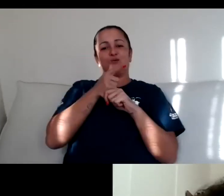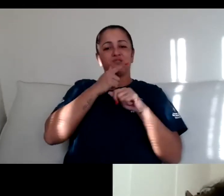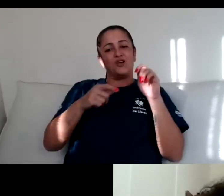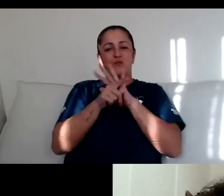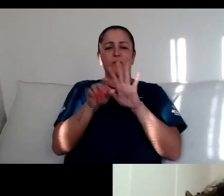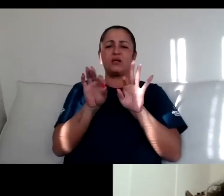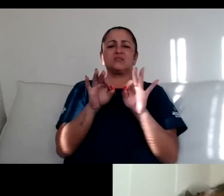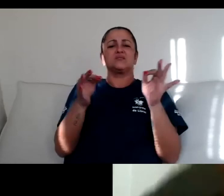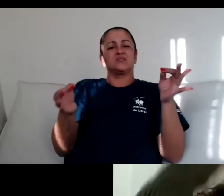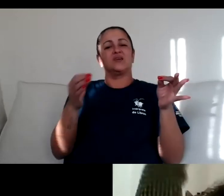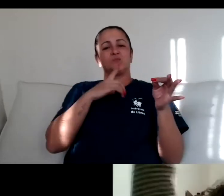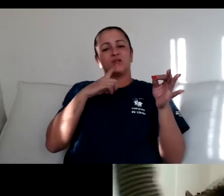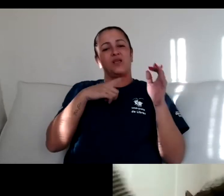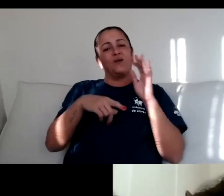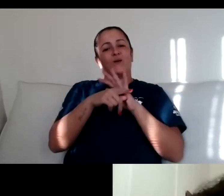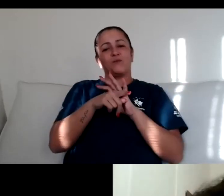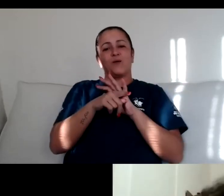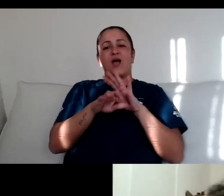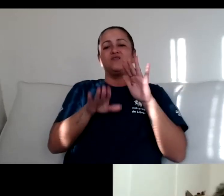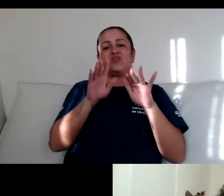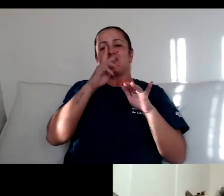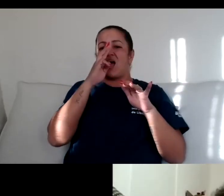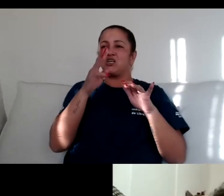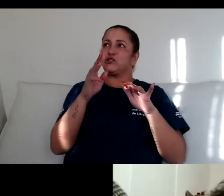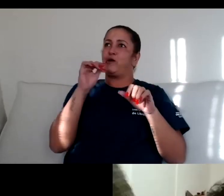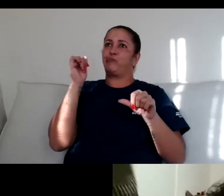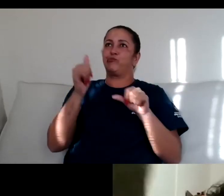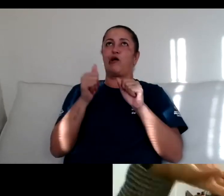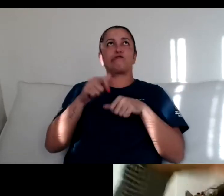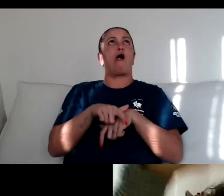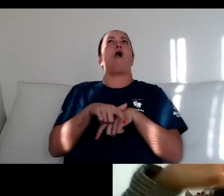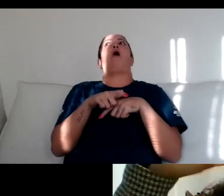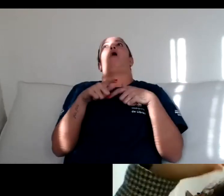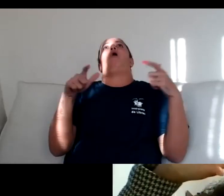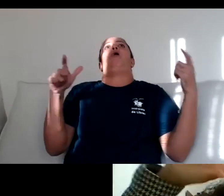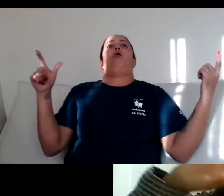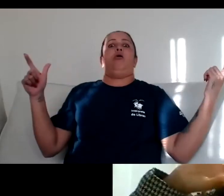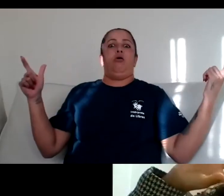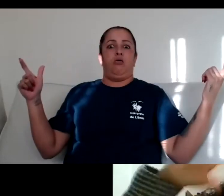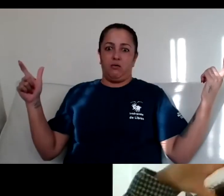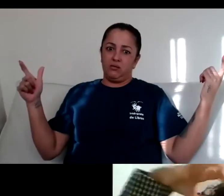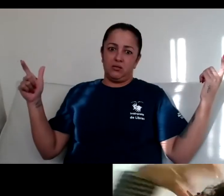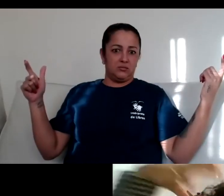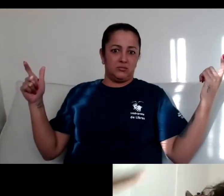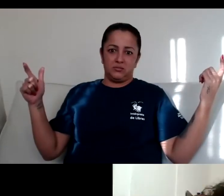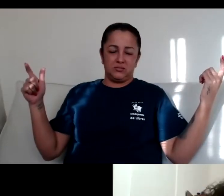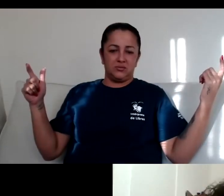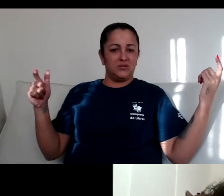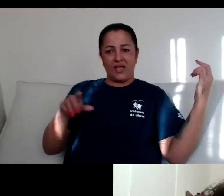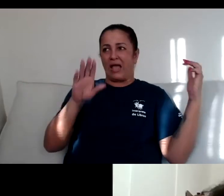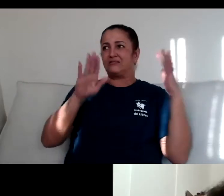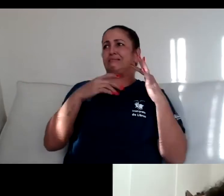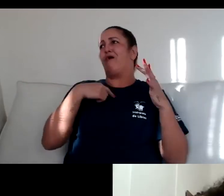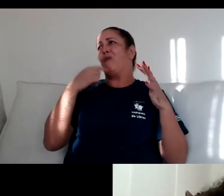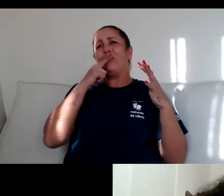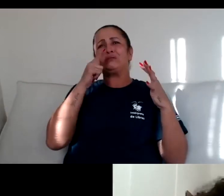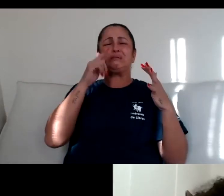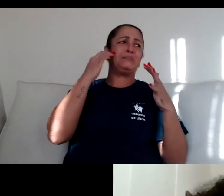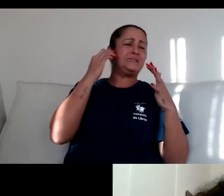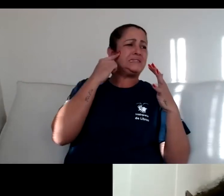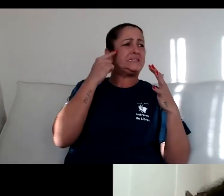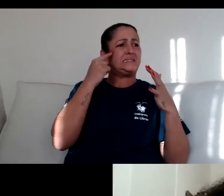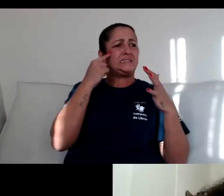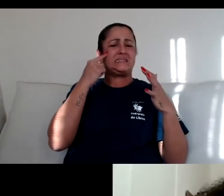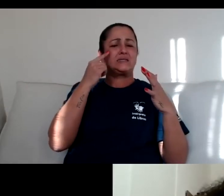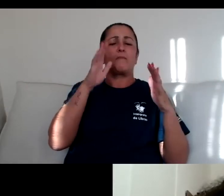a gente acha que a mudança é uma coisa que a gente tem que fazer uma coisa que a gente não consegue ainda pensar, mas ela é